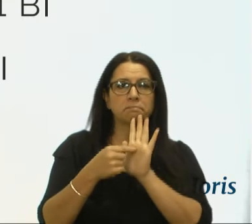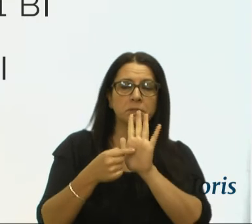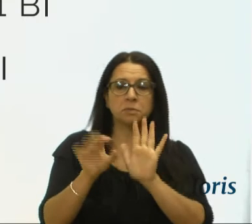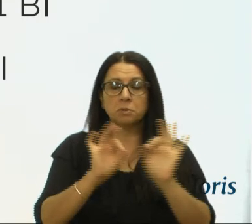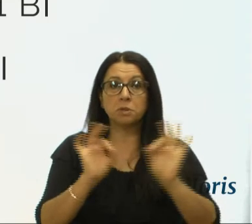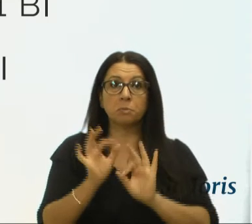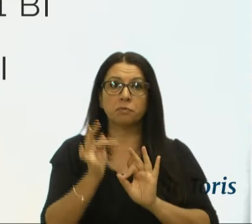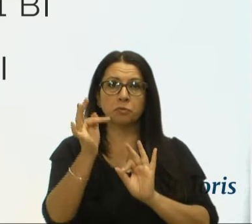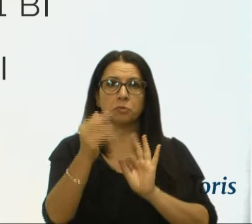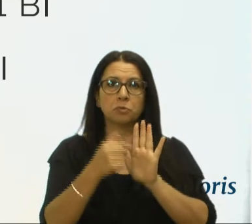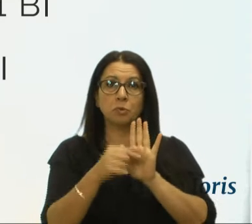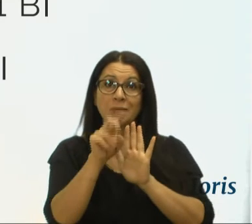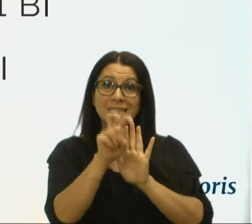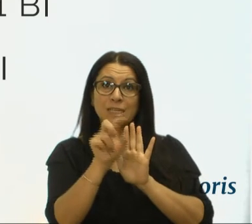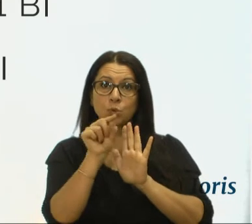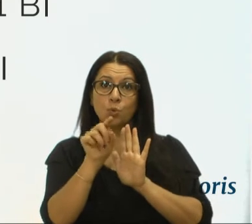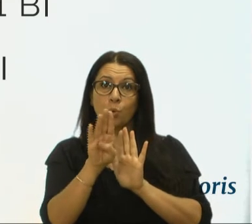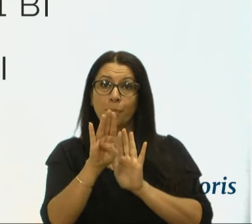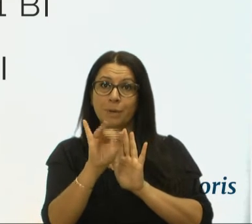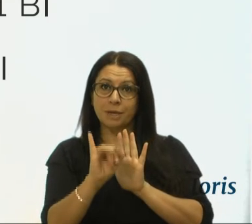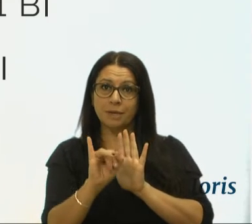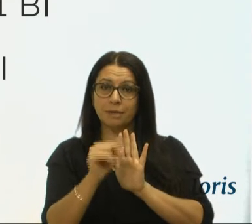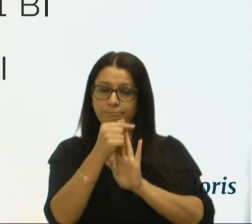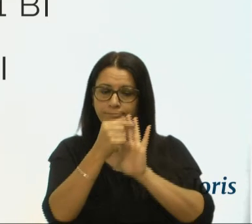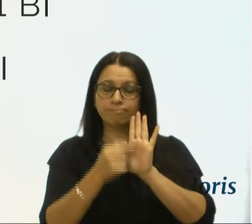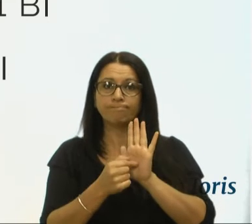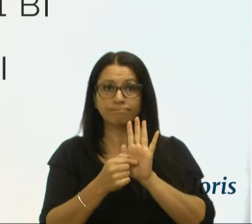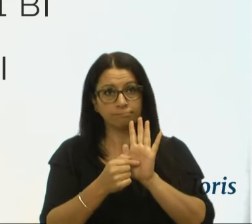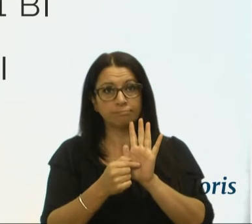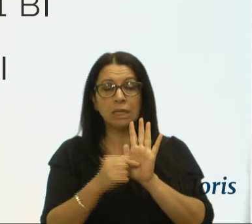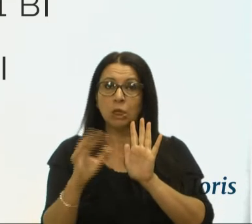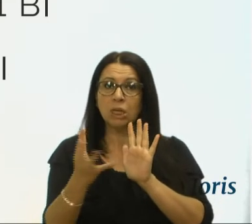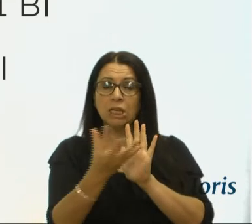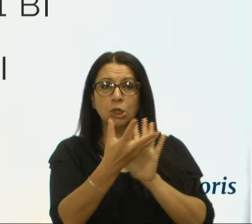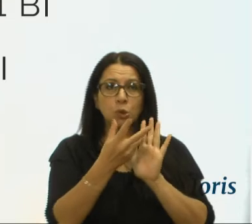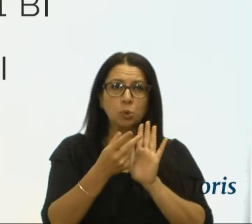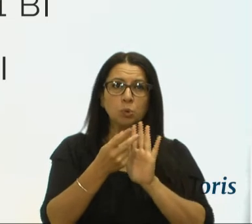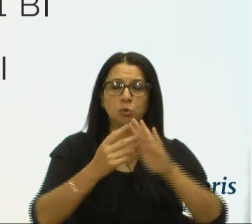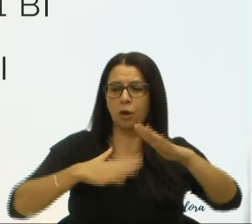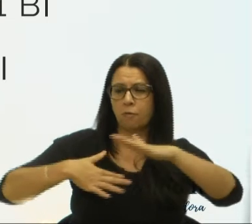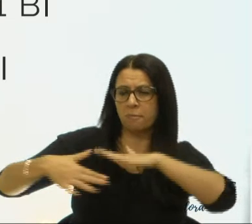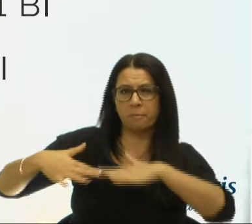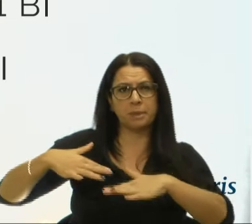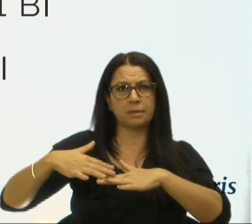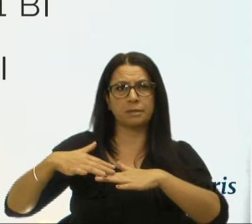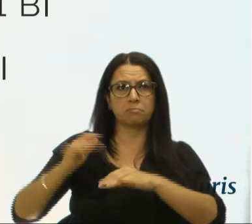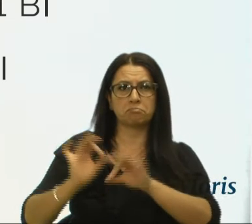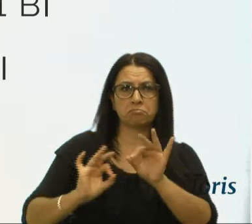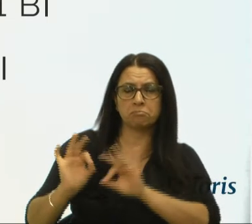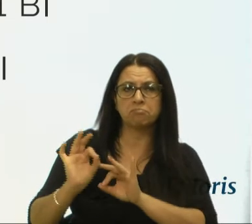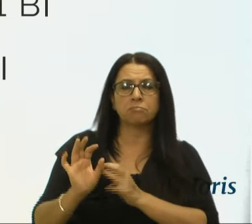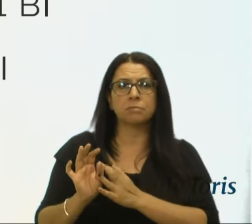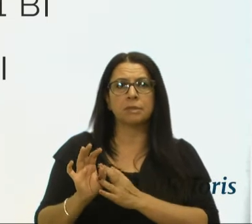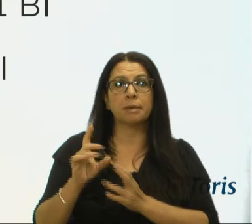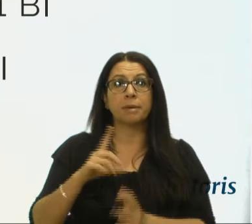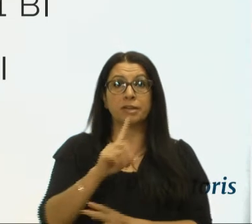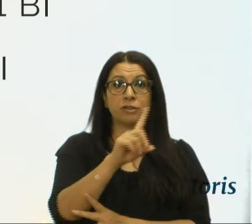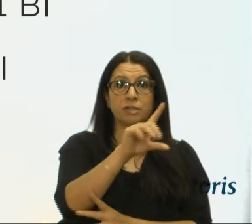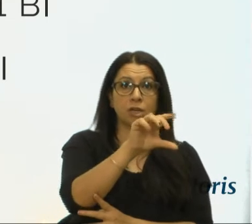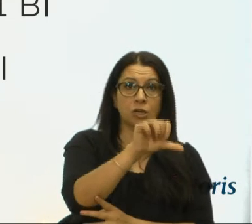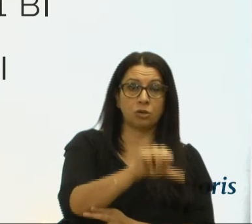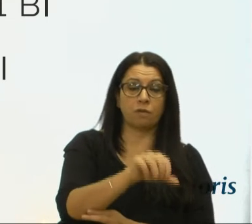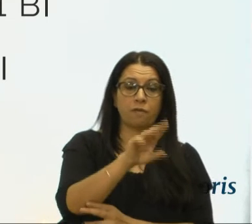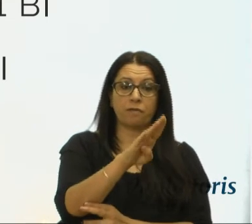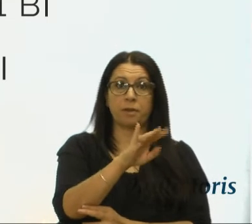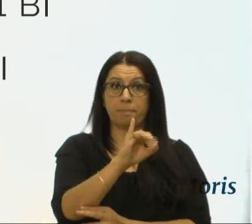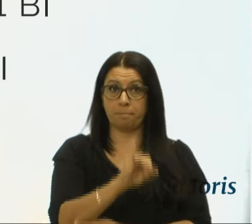5 bi, e toda essa movimentação é para ter de 19